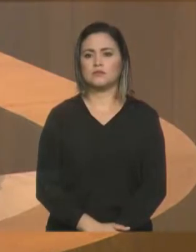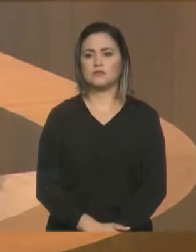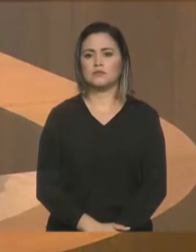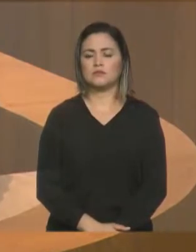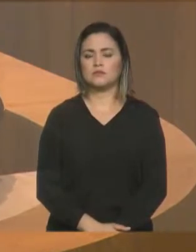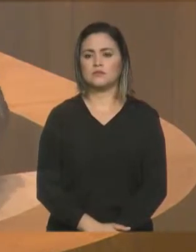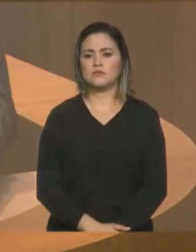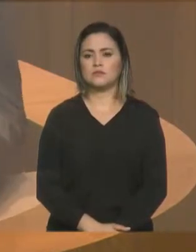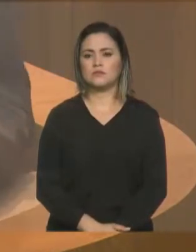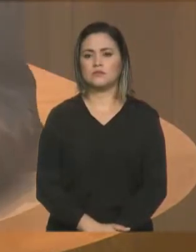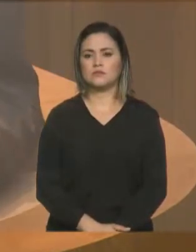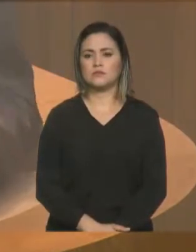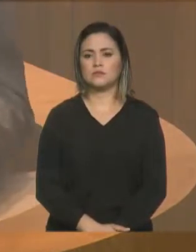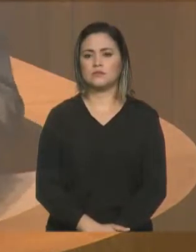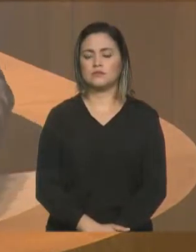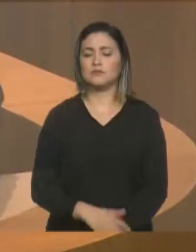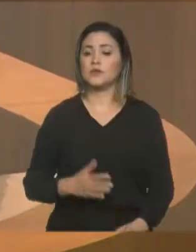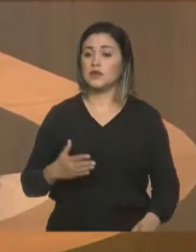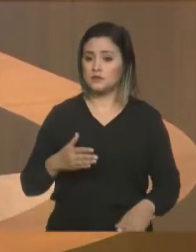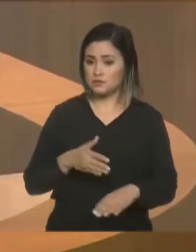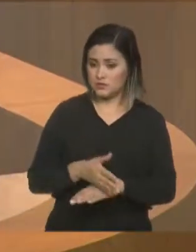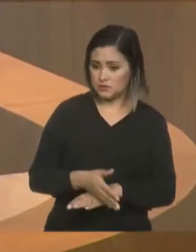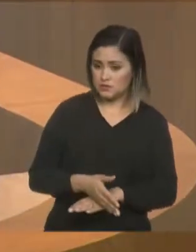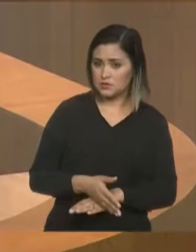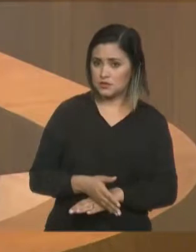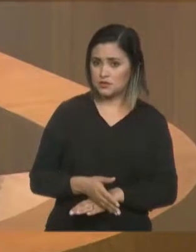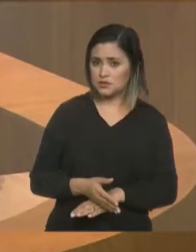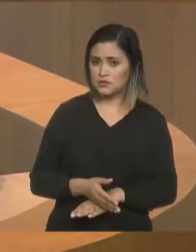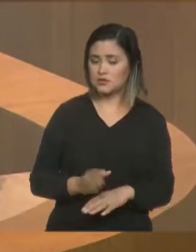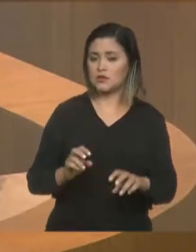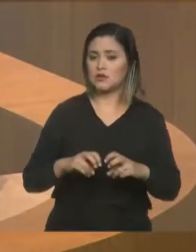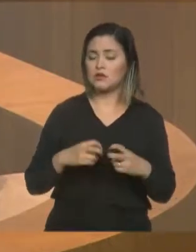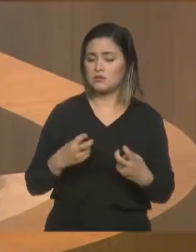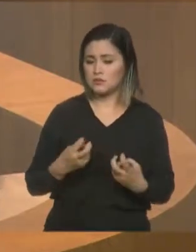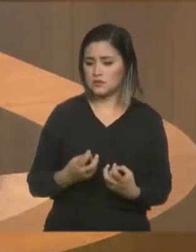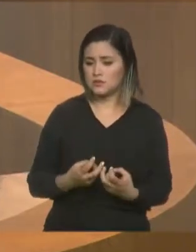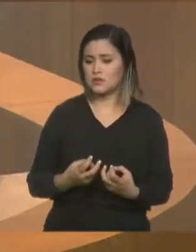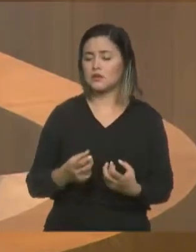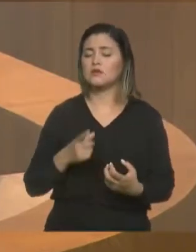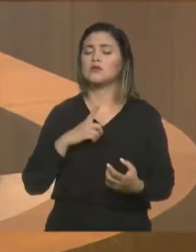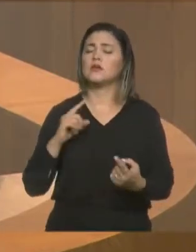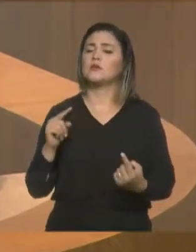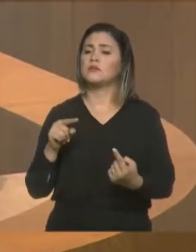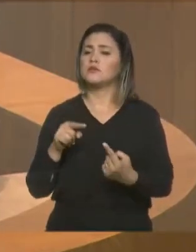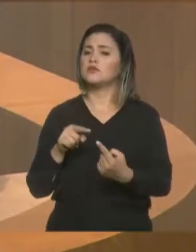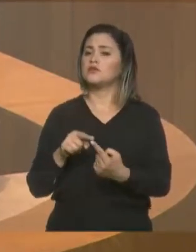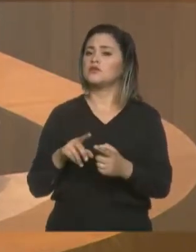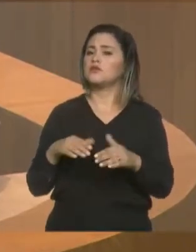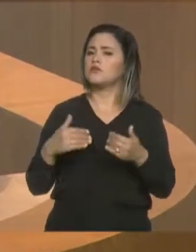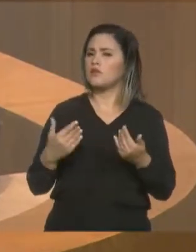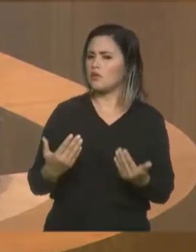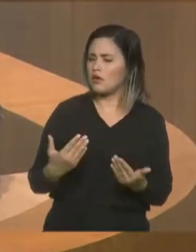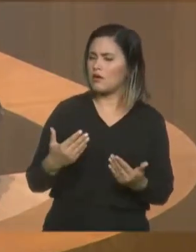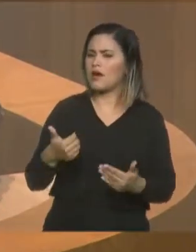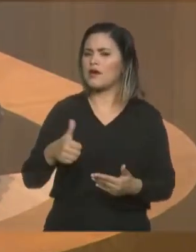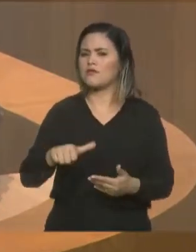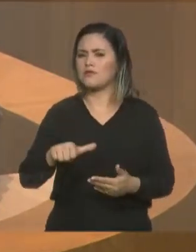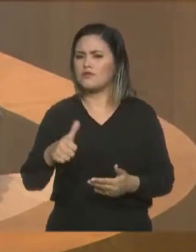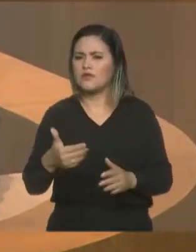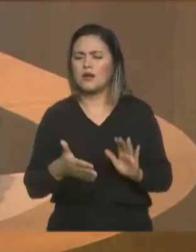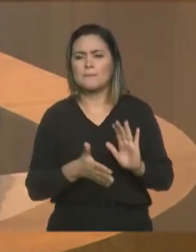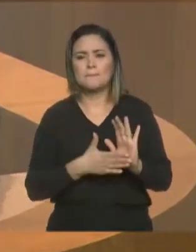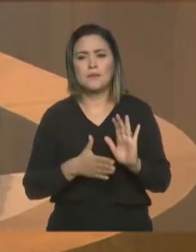Então, essa visita, presidente, dessa comissão, ela tem como objetivo central analisar e propor